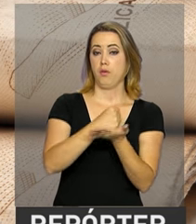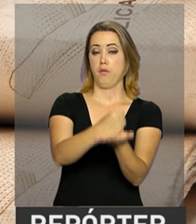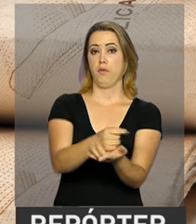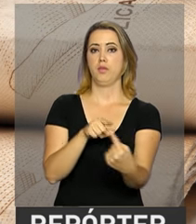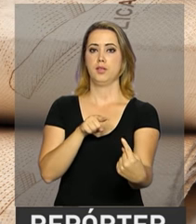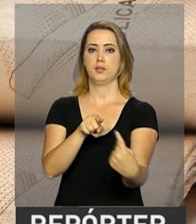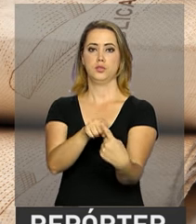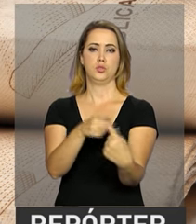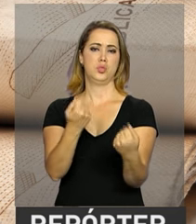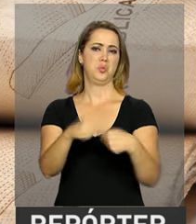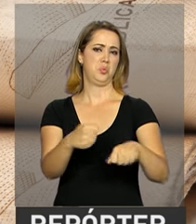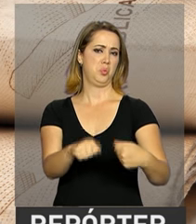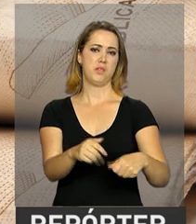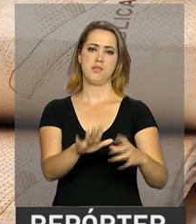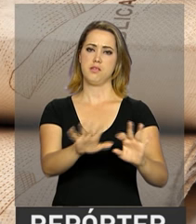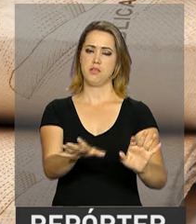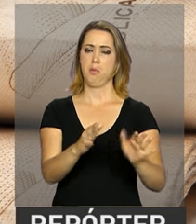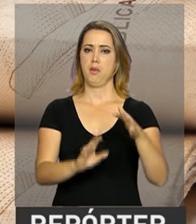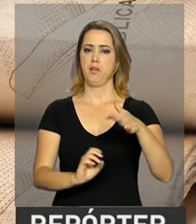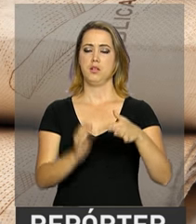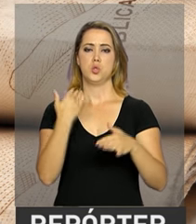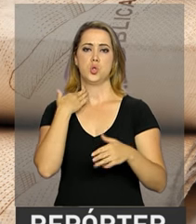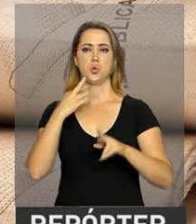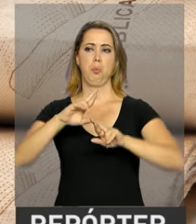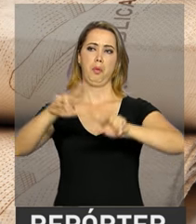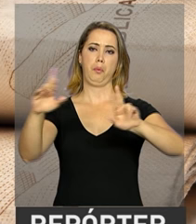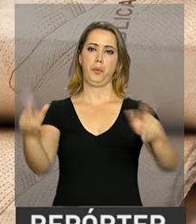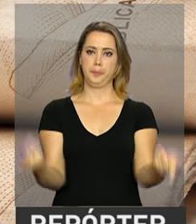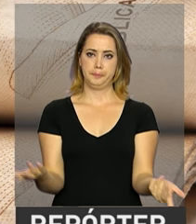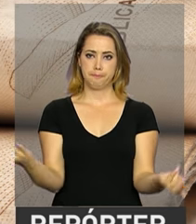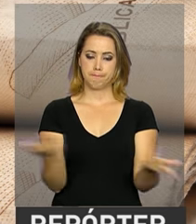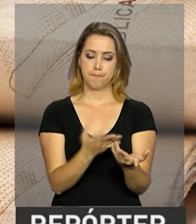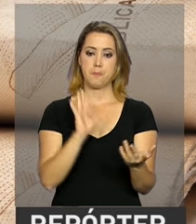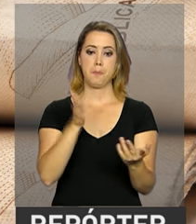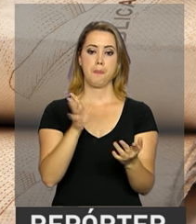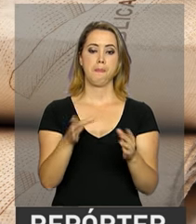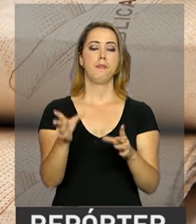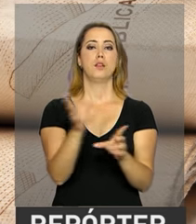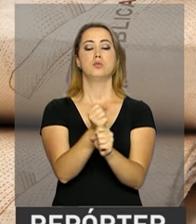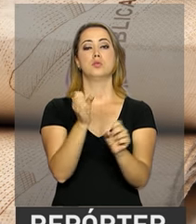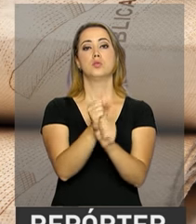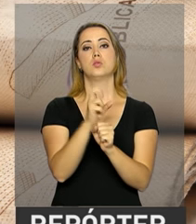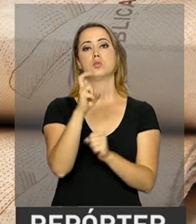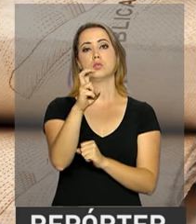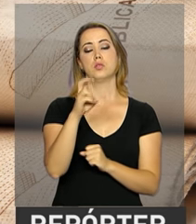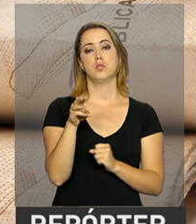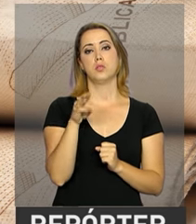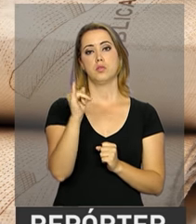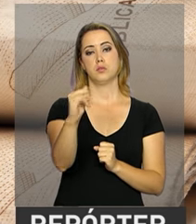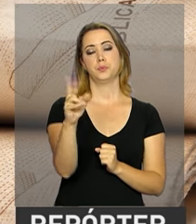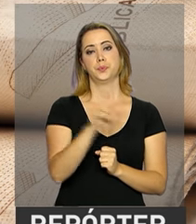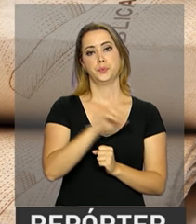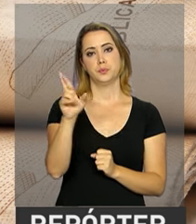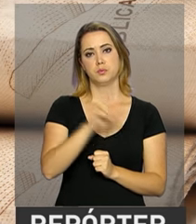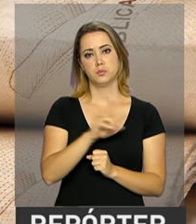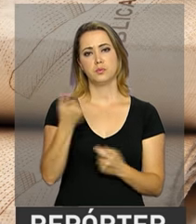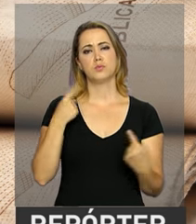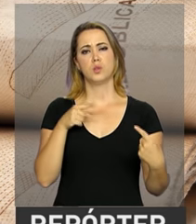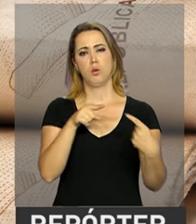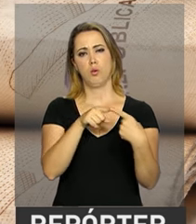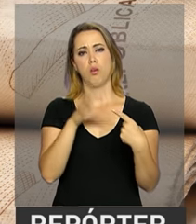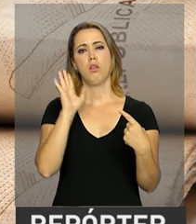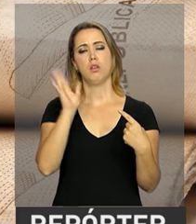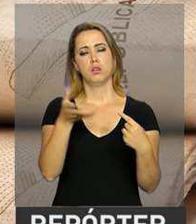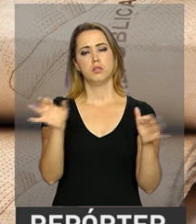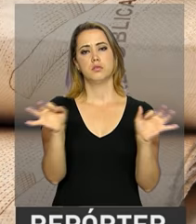sem a intermediação de Agentes financeiros o novo projer direto terá orçamento de R bilhões deais com vigência até